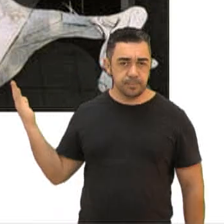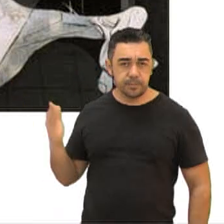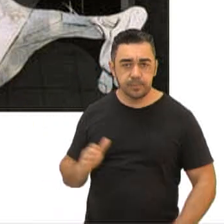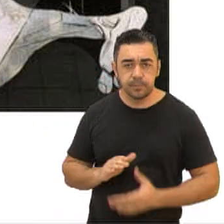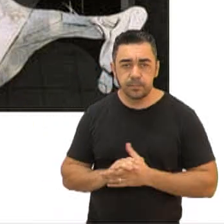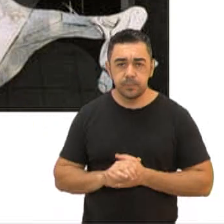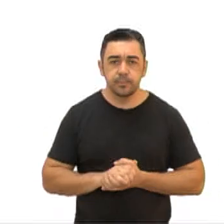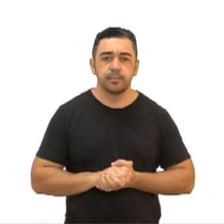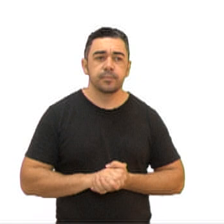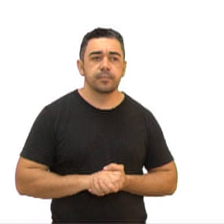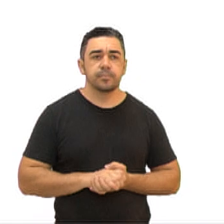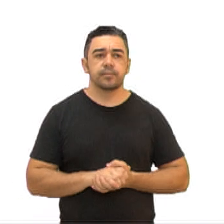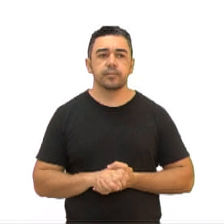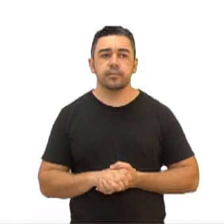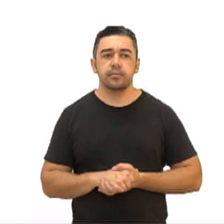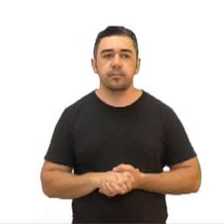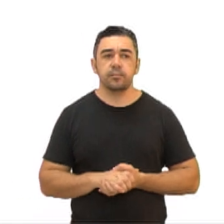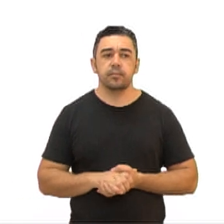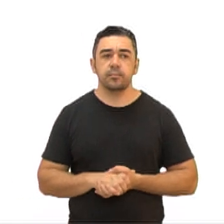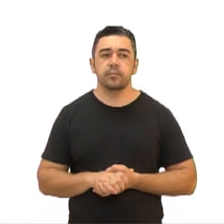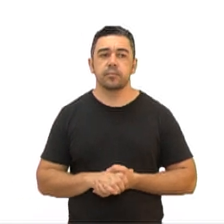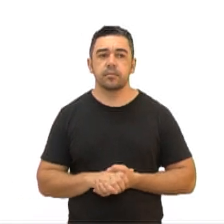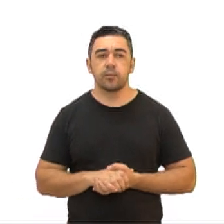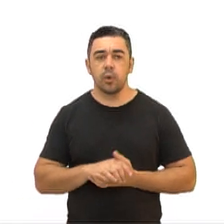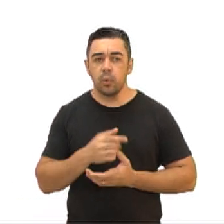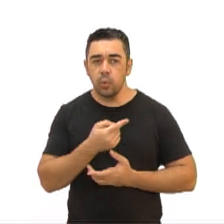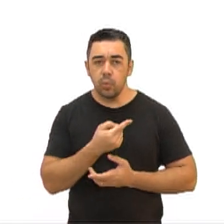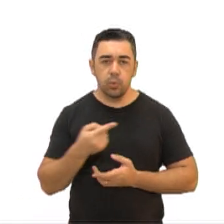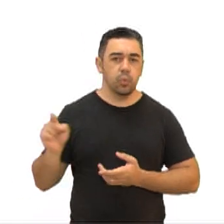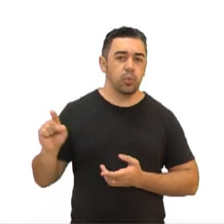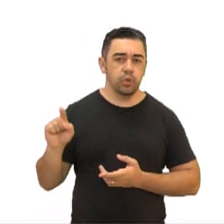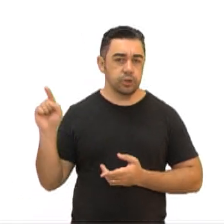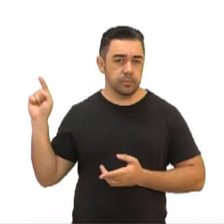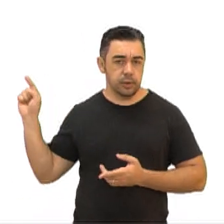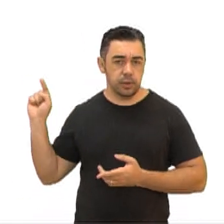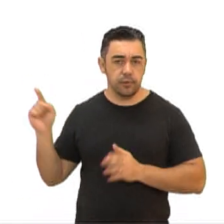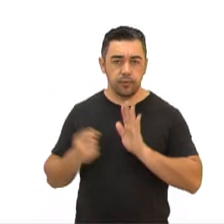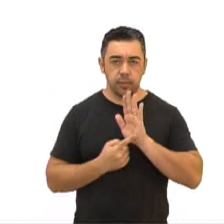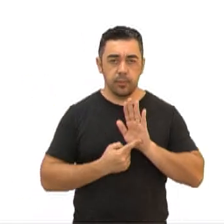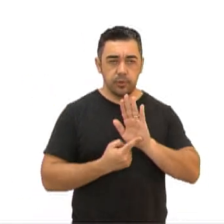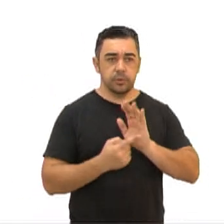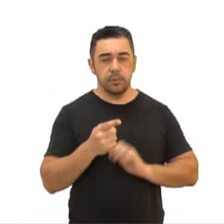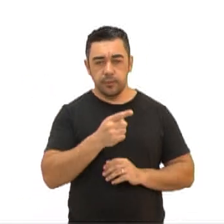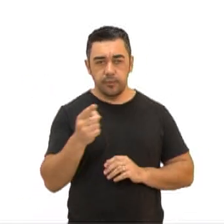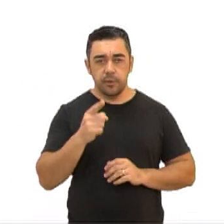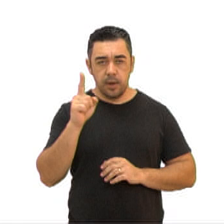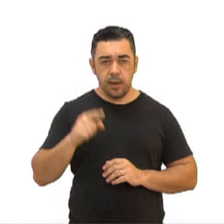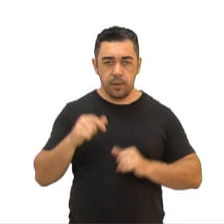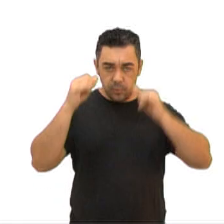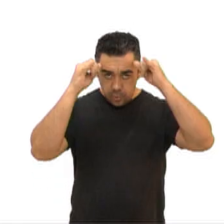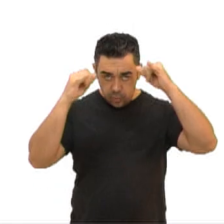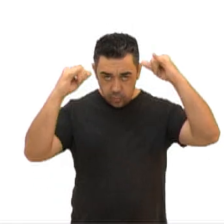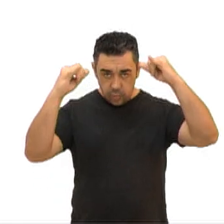E uma última obra que eu vou mostrar para vocês Cabeça de Touro